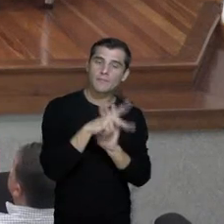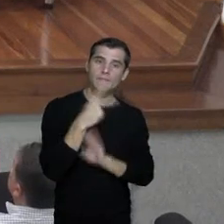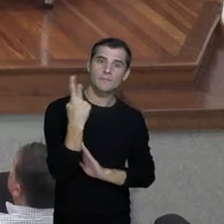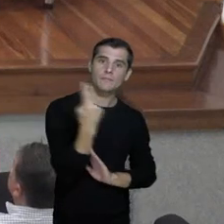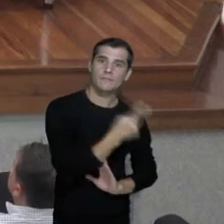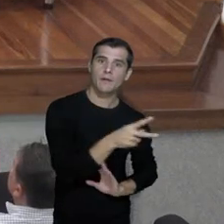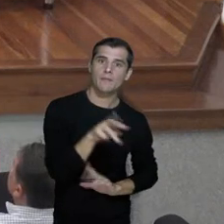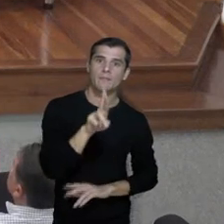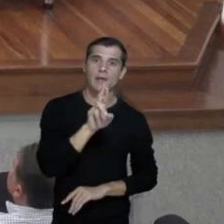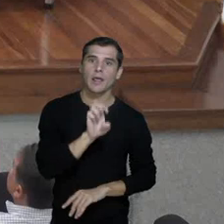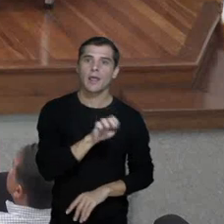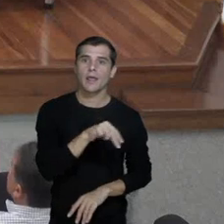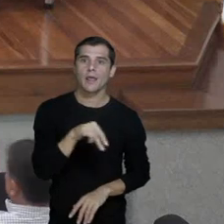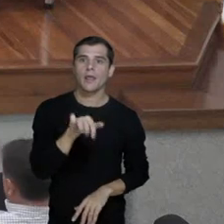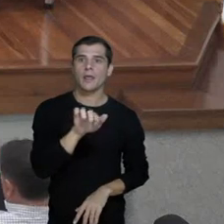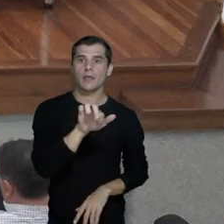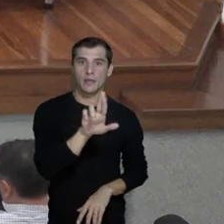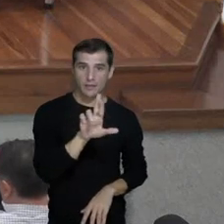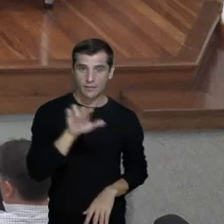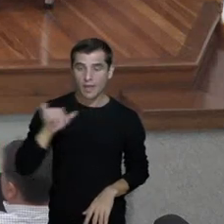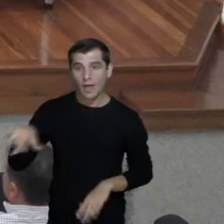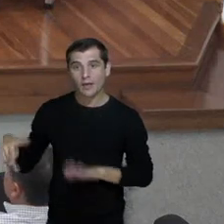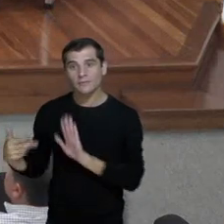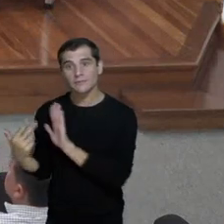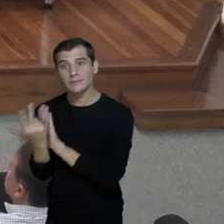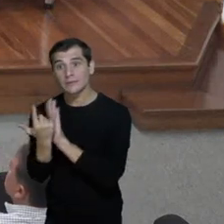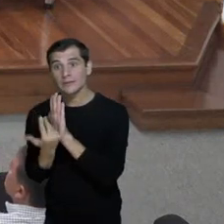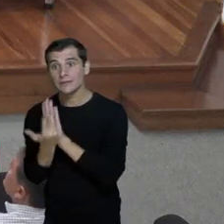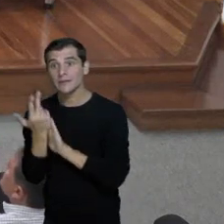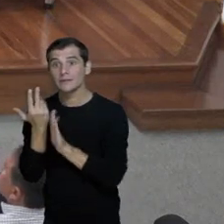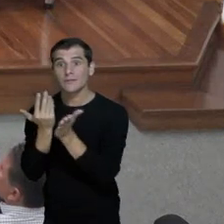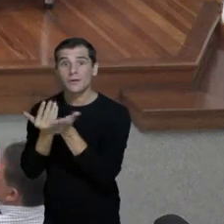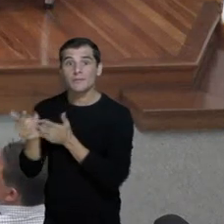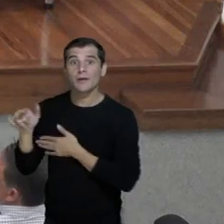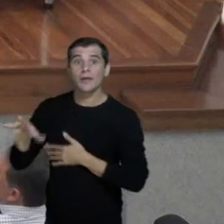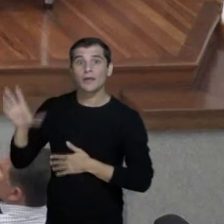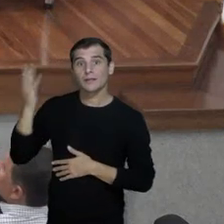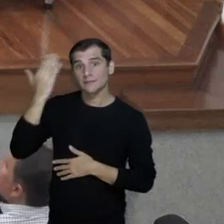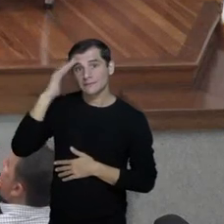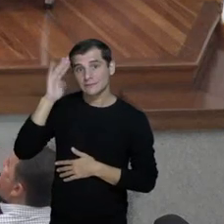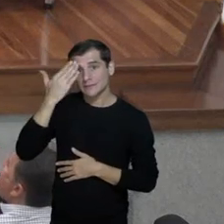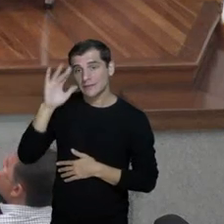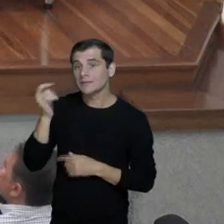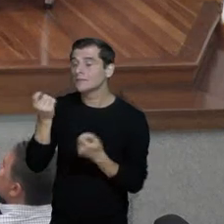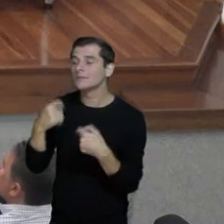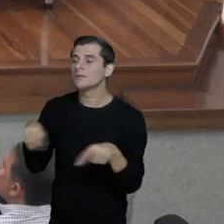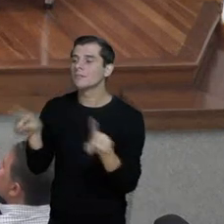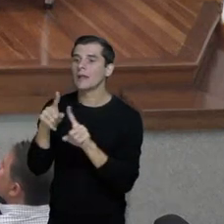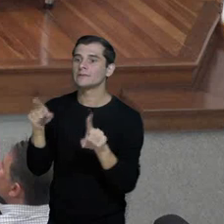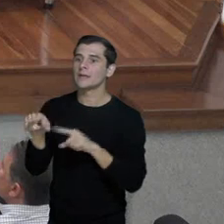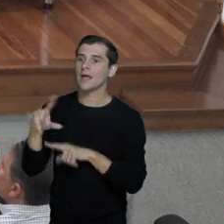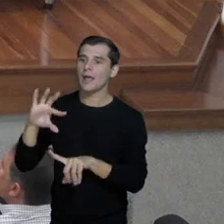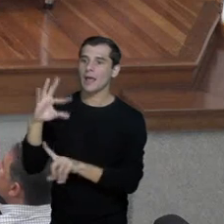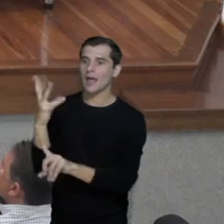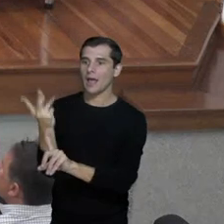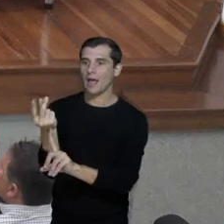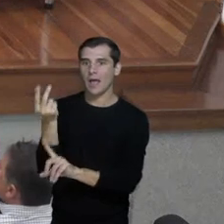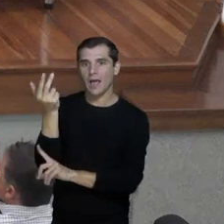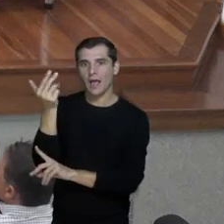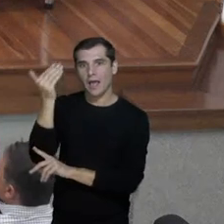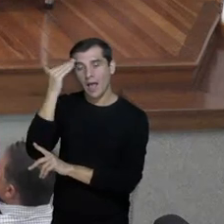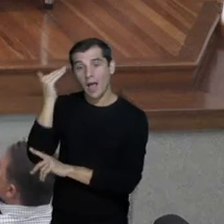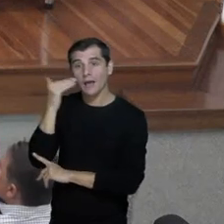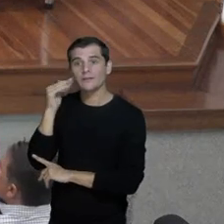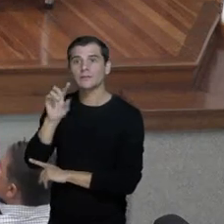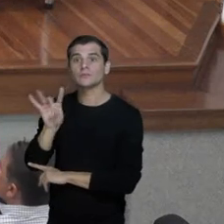e a partir D eu fui entendendo que a arte ela não precisa ficar numa superfície de um quadro ali